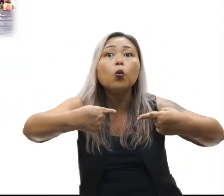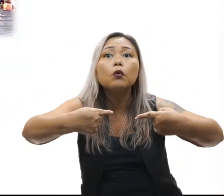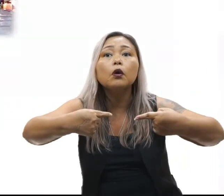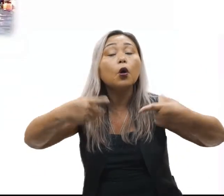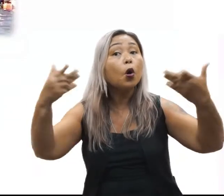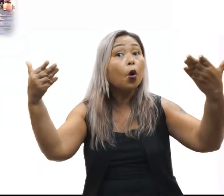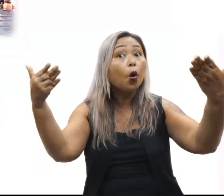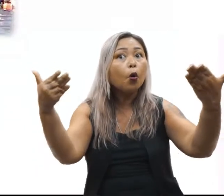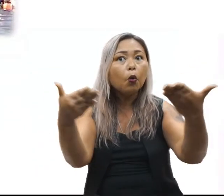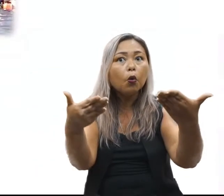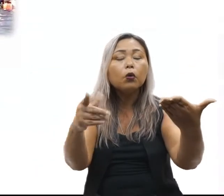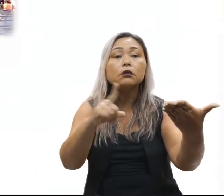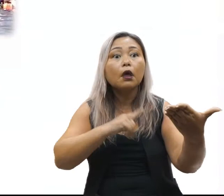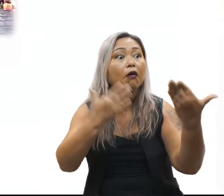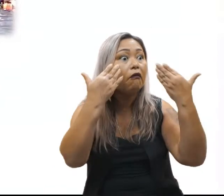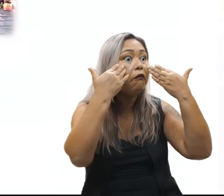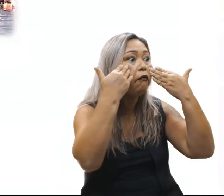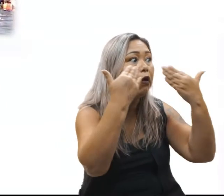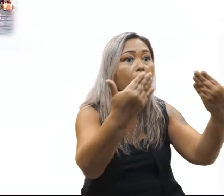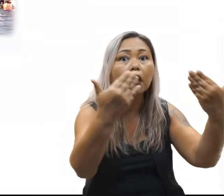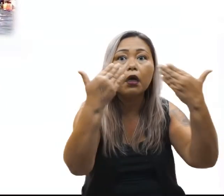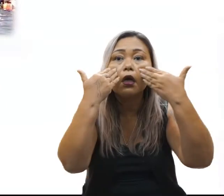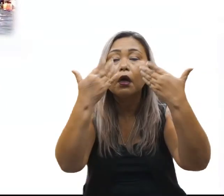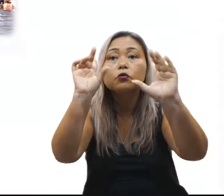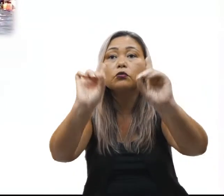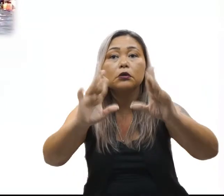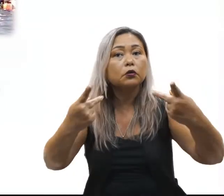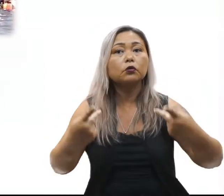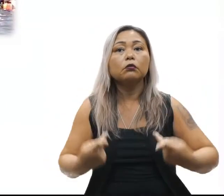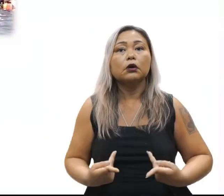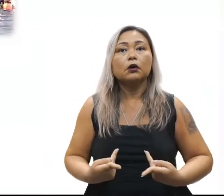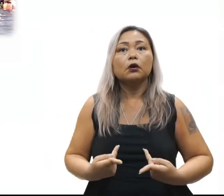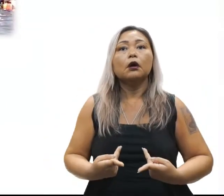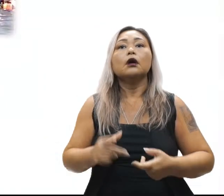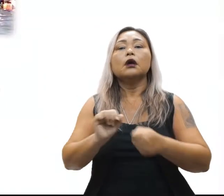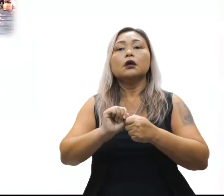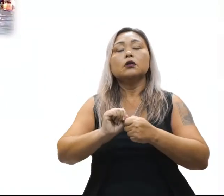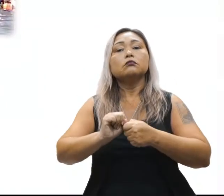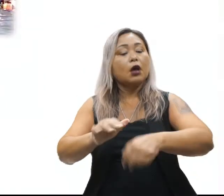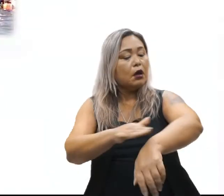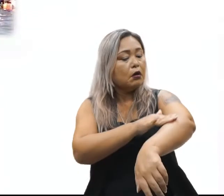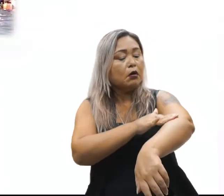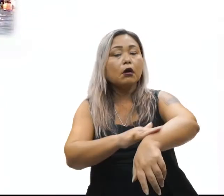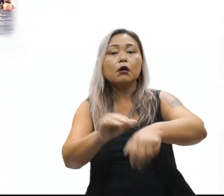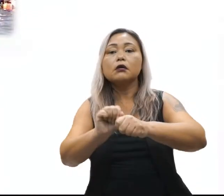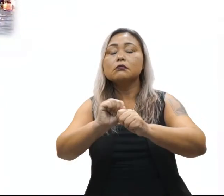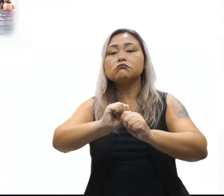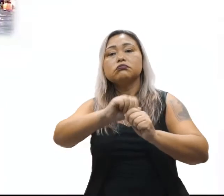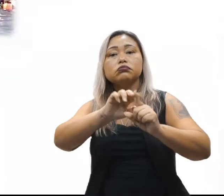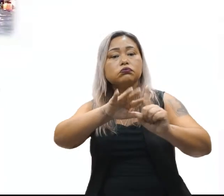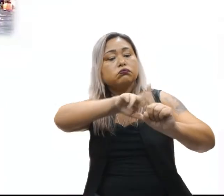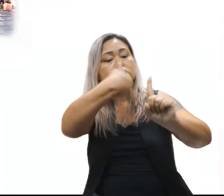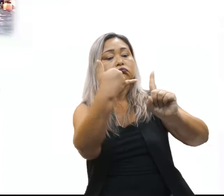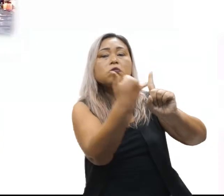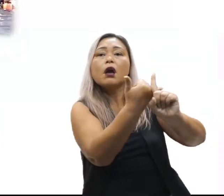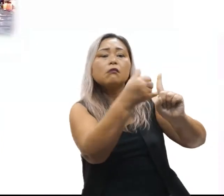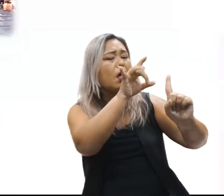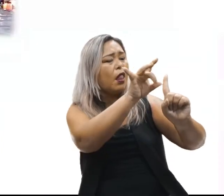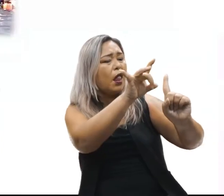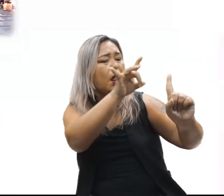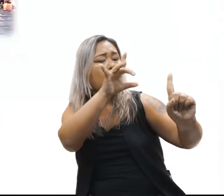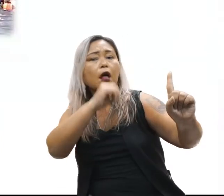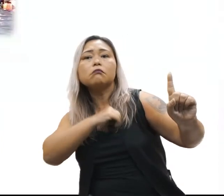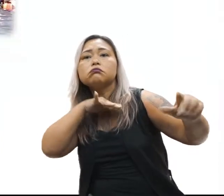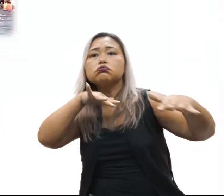gente presencia dos direitos humanos, né? Que é o racismo, a xenofobia, migrações e